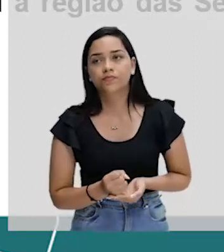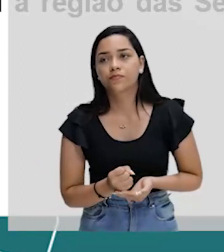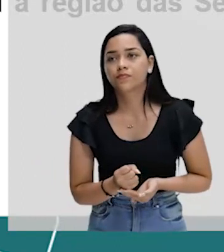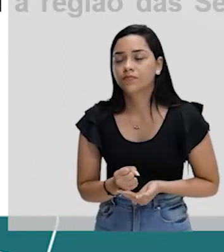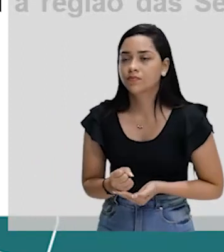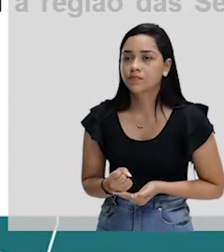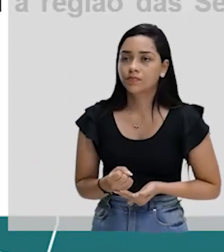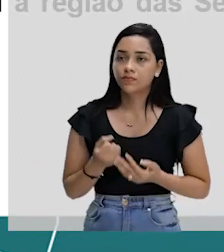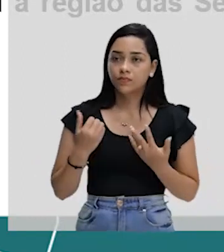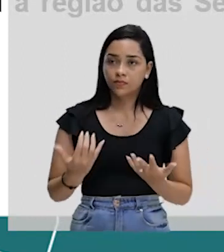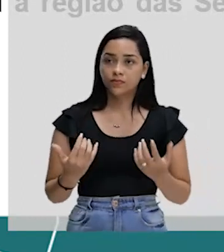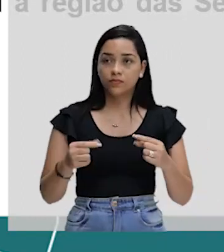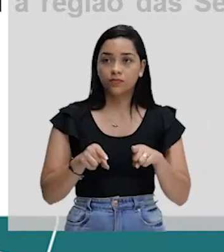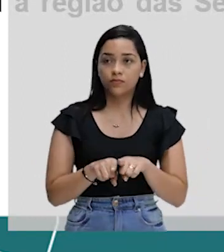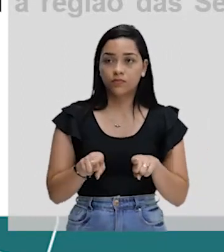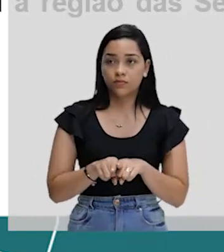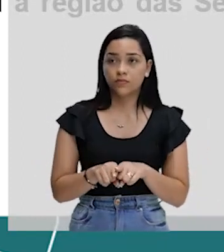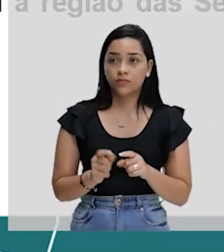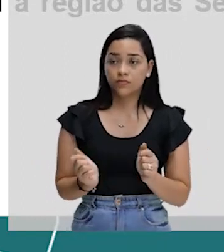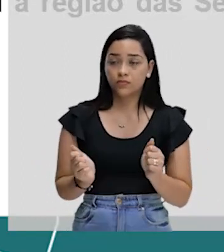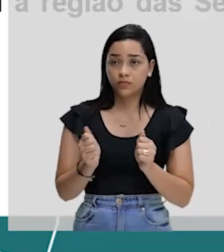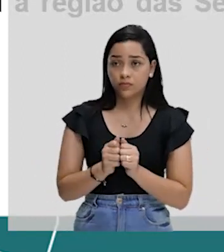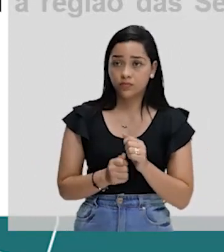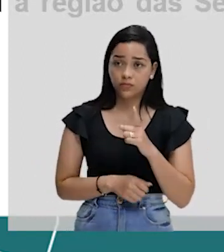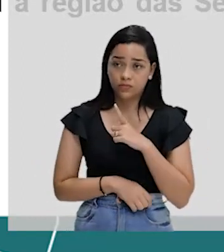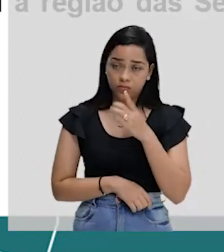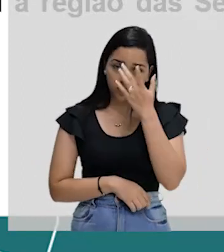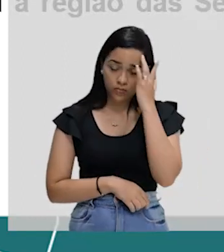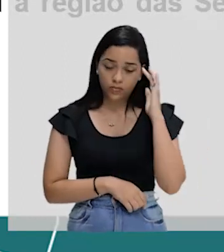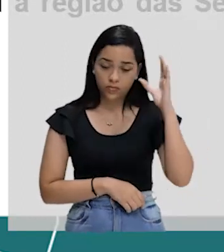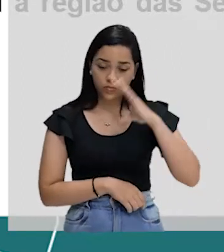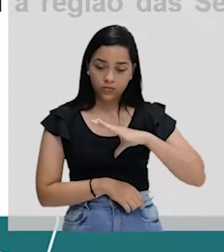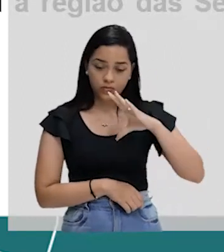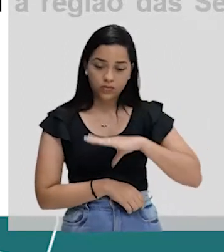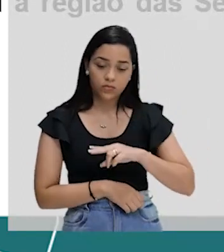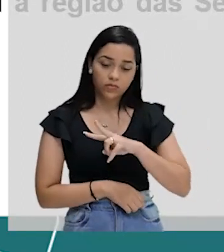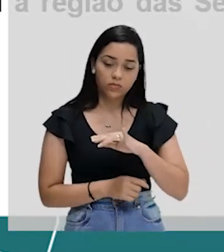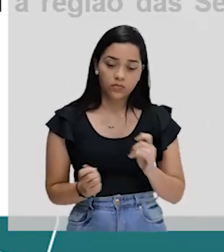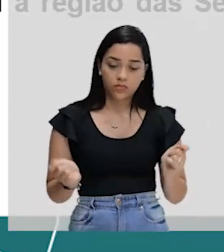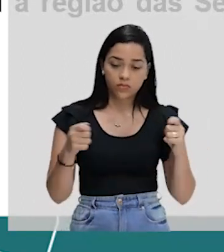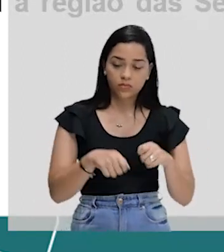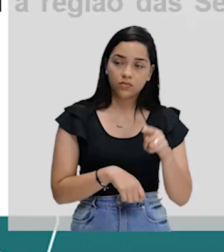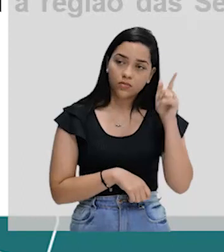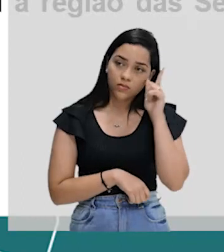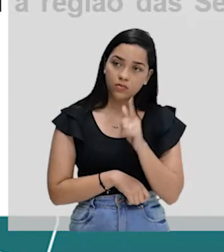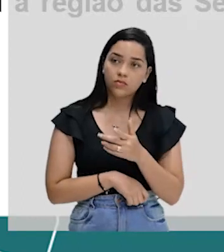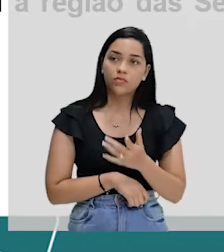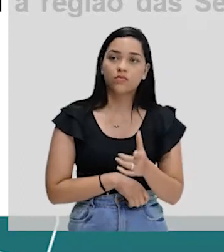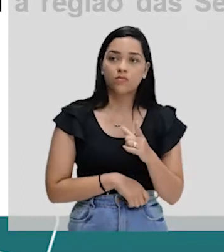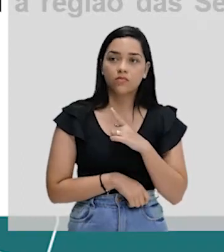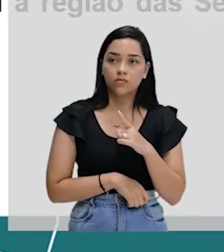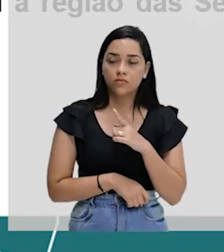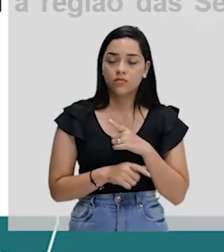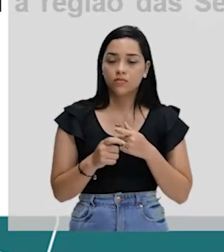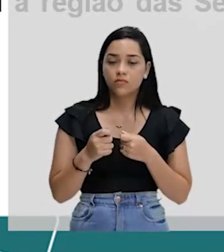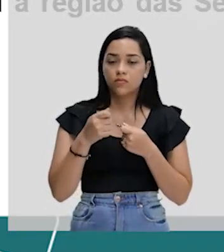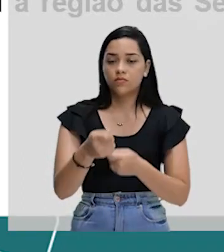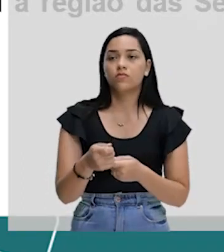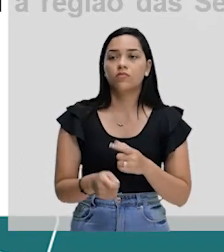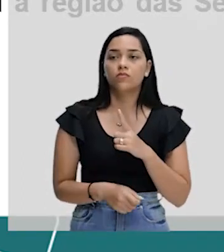reforços portugueses, e com esse reforço dos portugueses é que eles vão conseguir derrotar essa